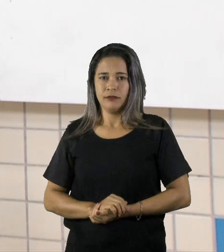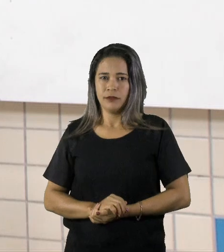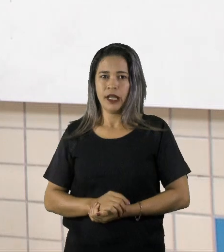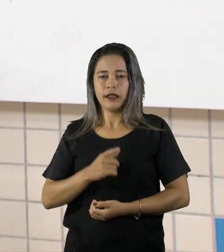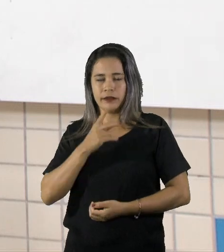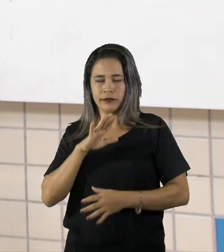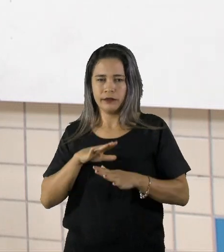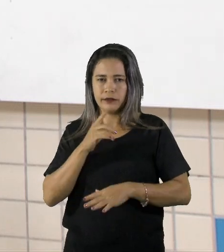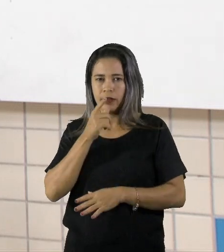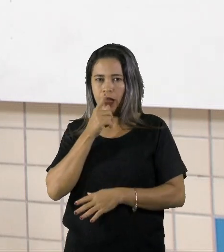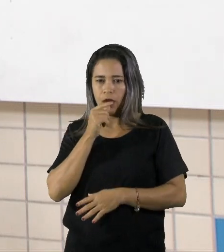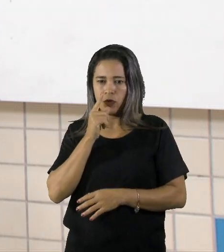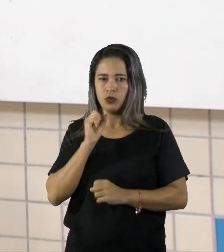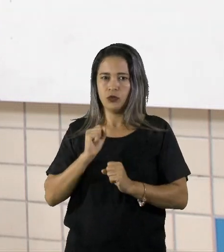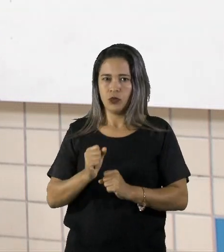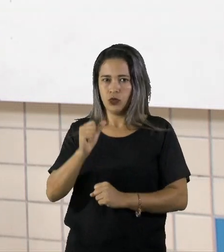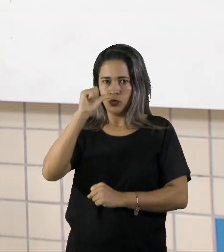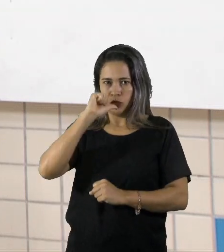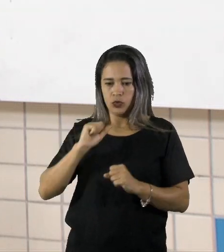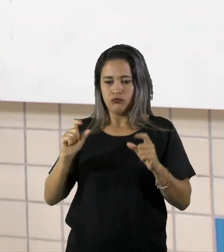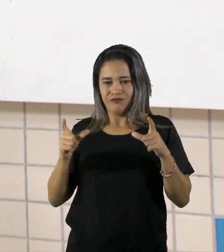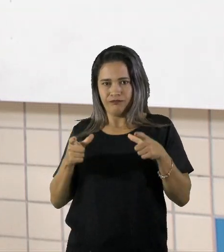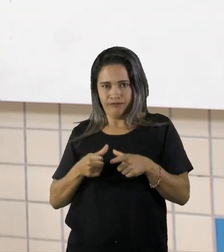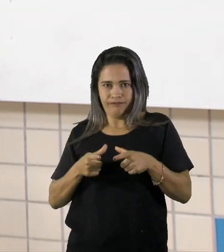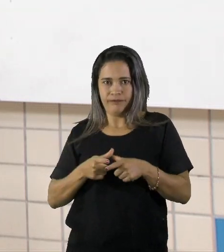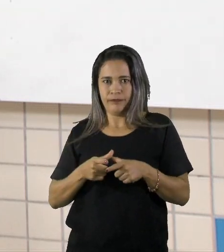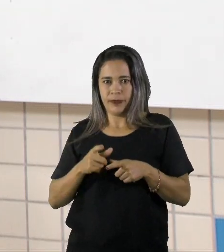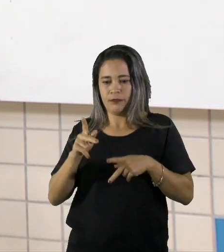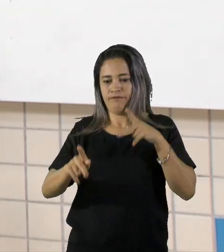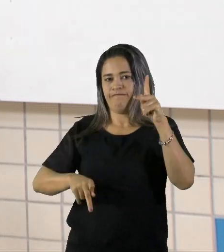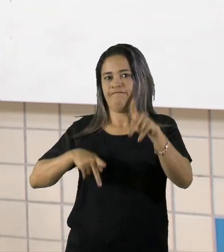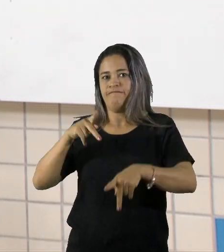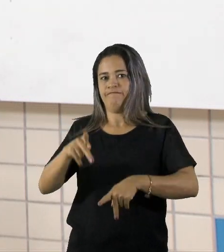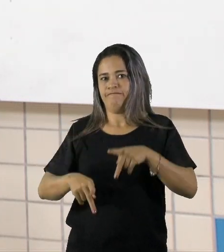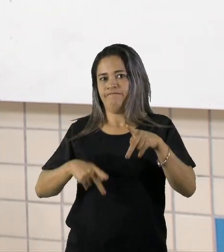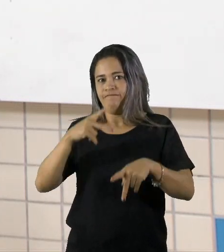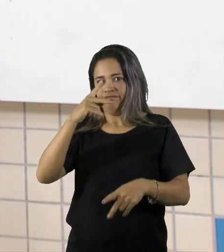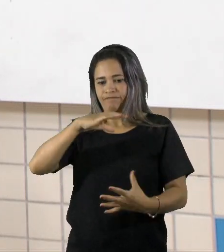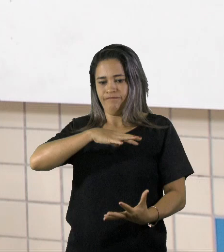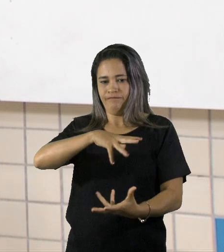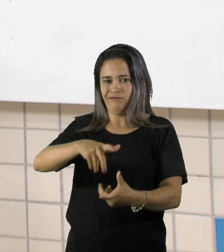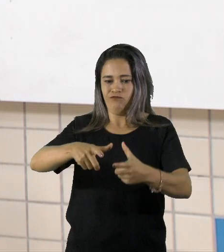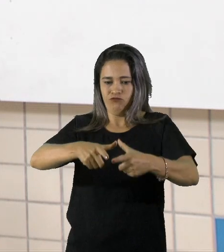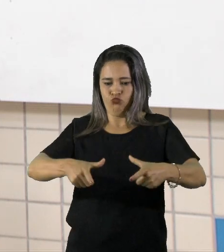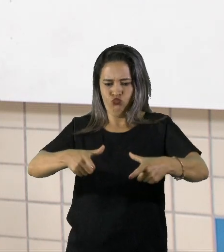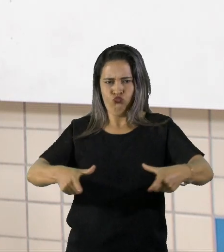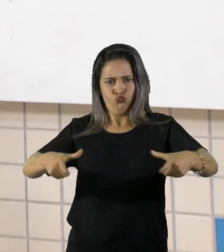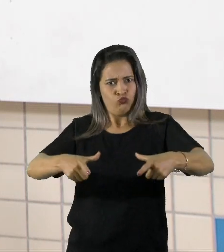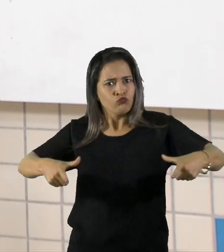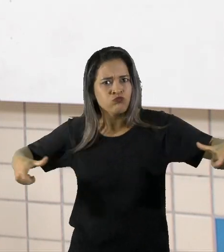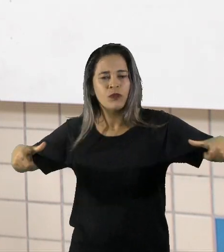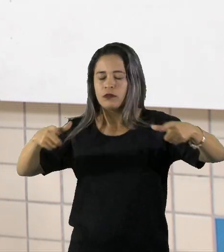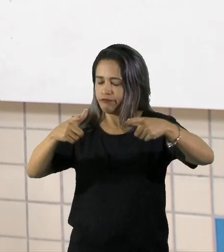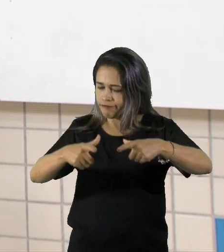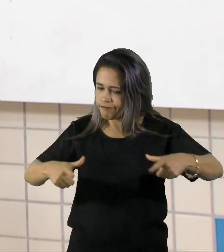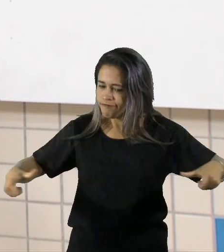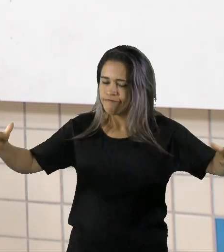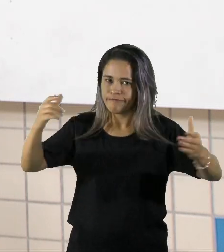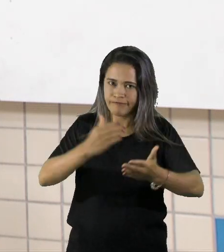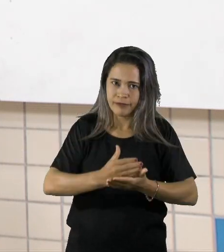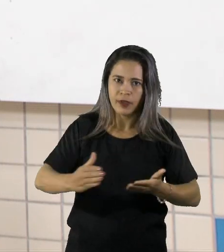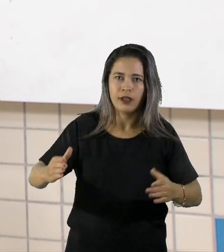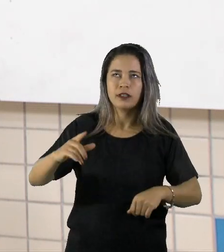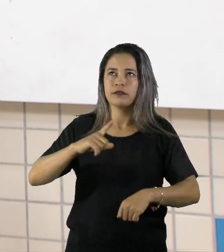lá é pequena, a população mundial é muito grande e continua crescendo. Nós temos mais de